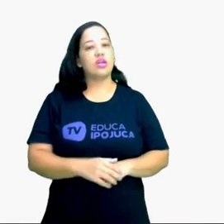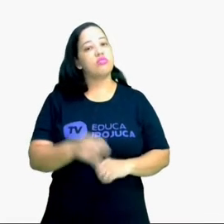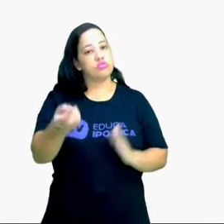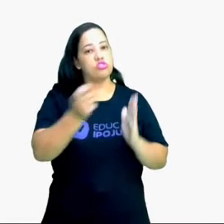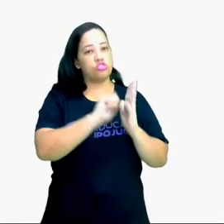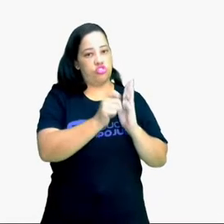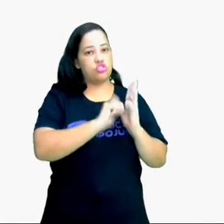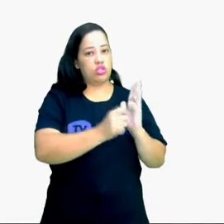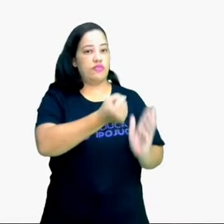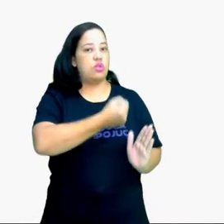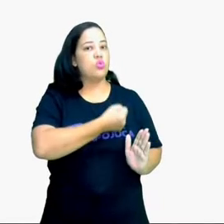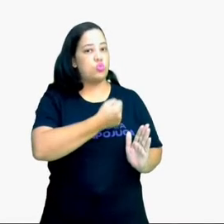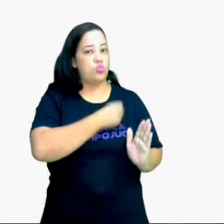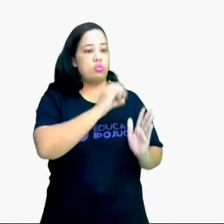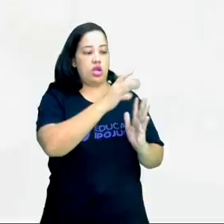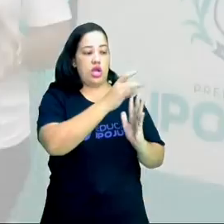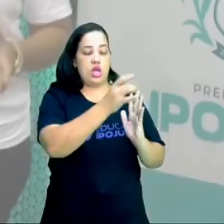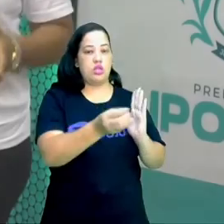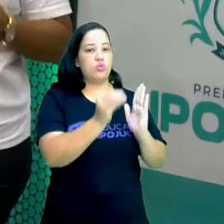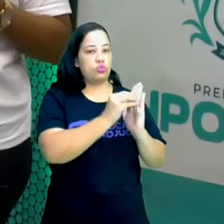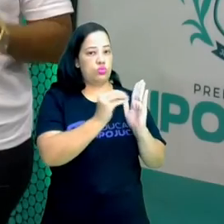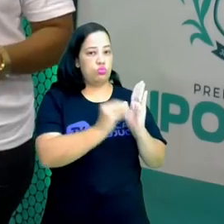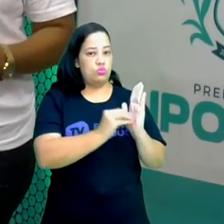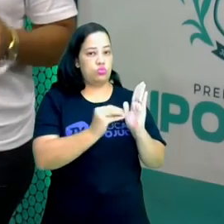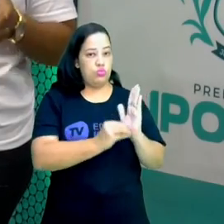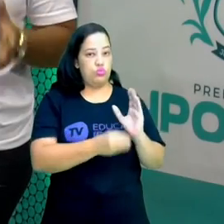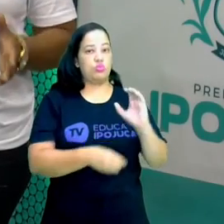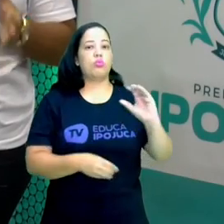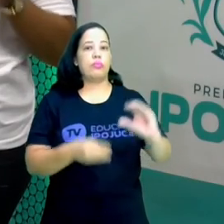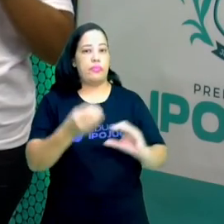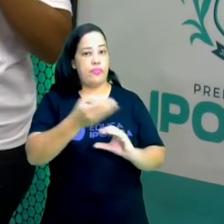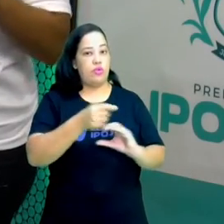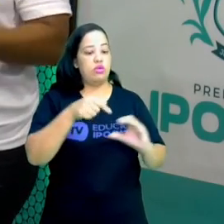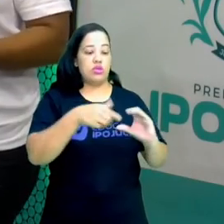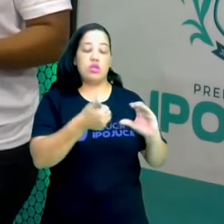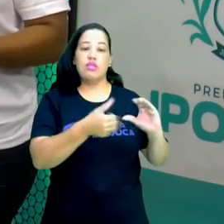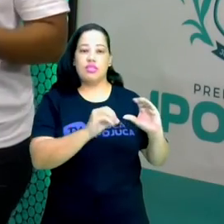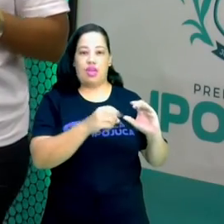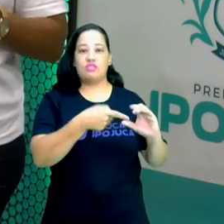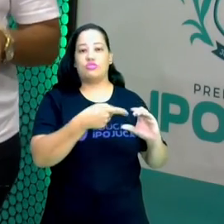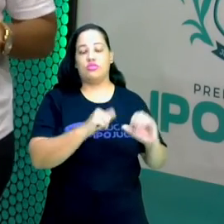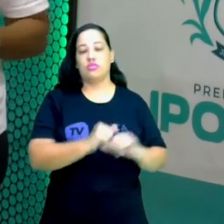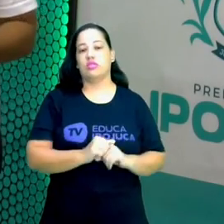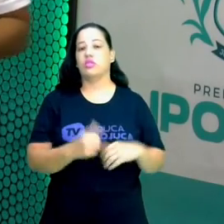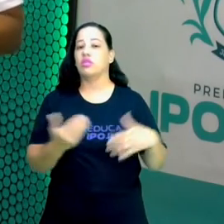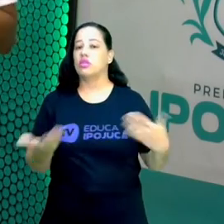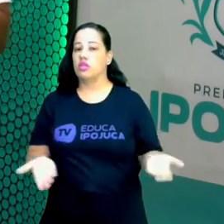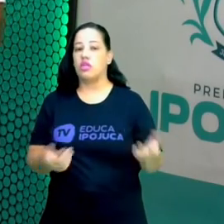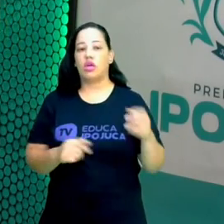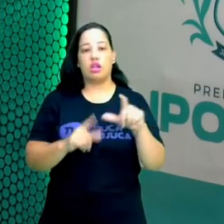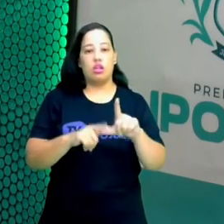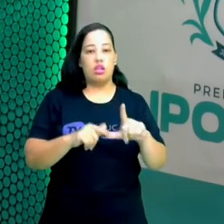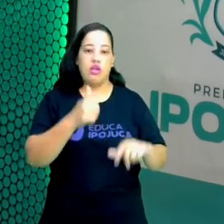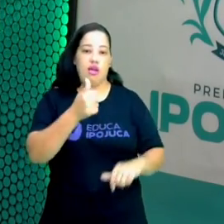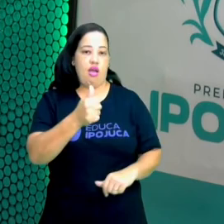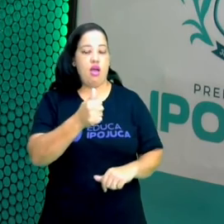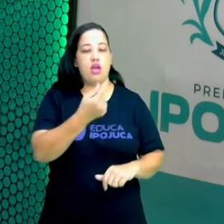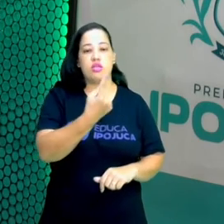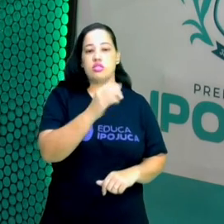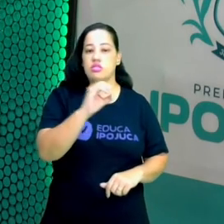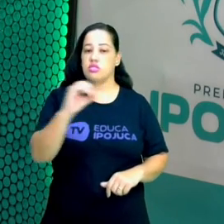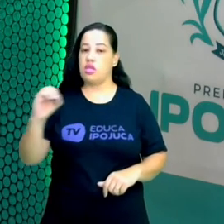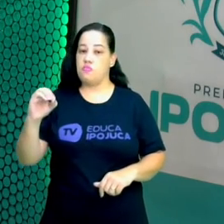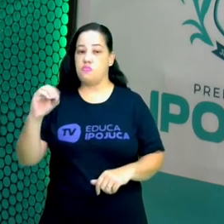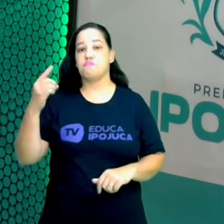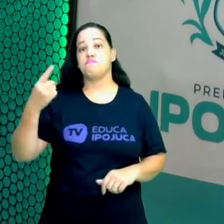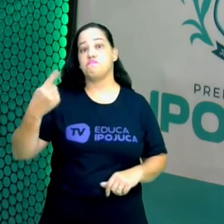Escreva cada número em seu caderno na forma de potência de base 10. Letra A, 100.000.